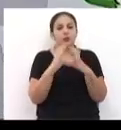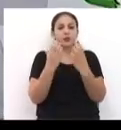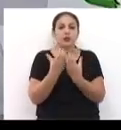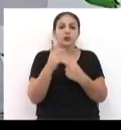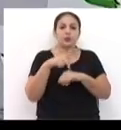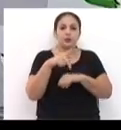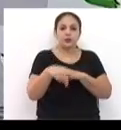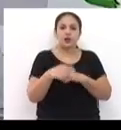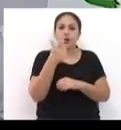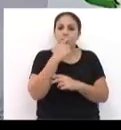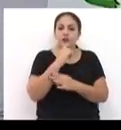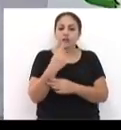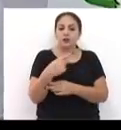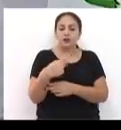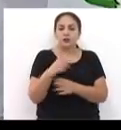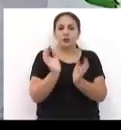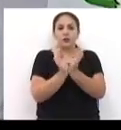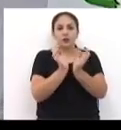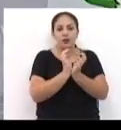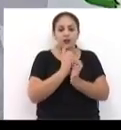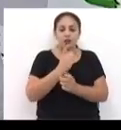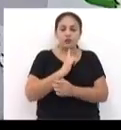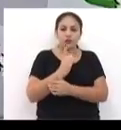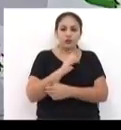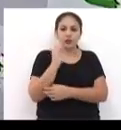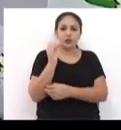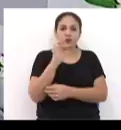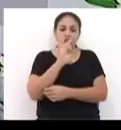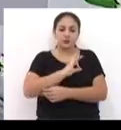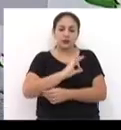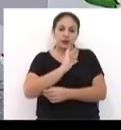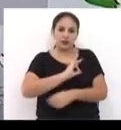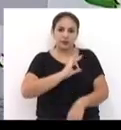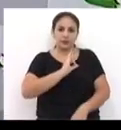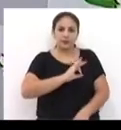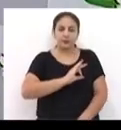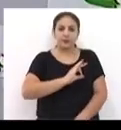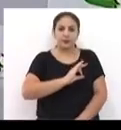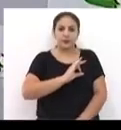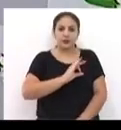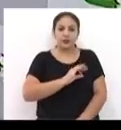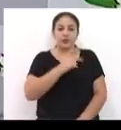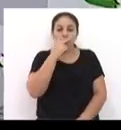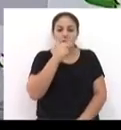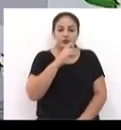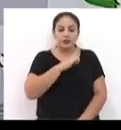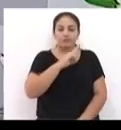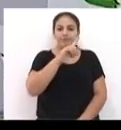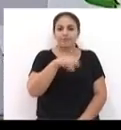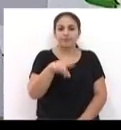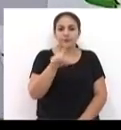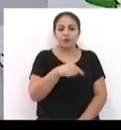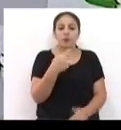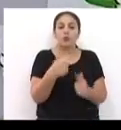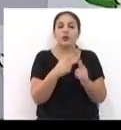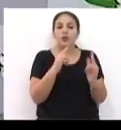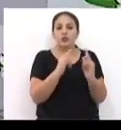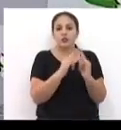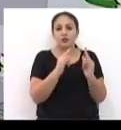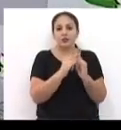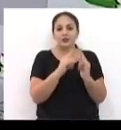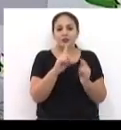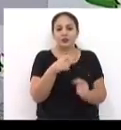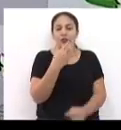passofundense, esses colegas tiveram os seus salários, tiveram esse corte, porque a instituição do